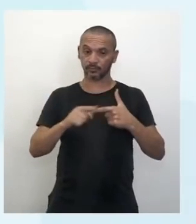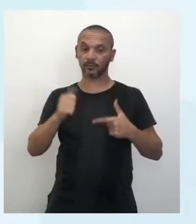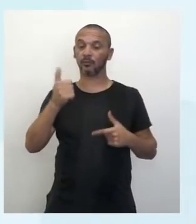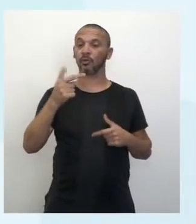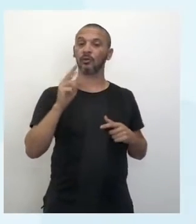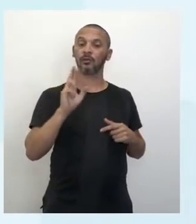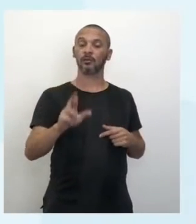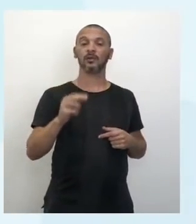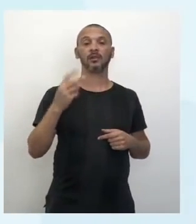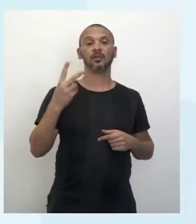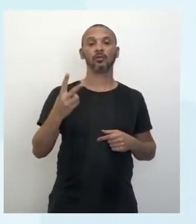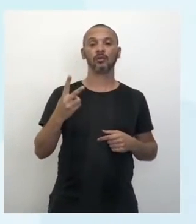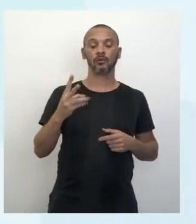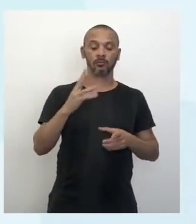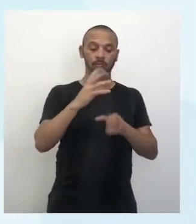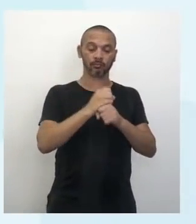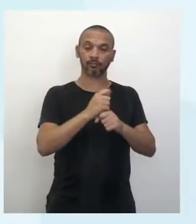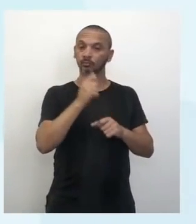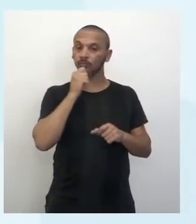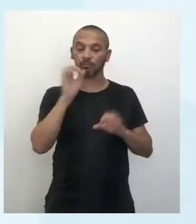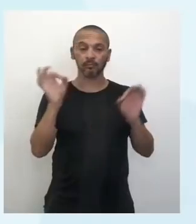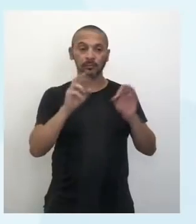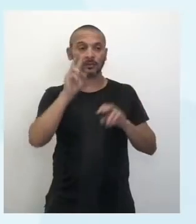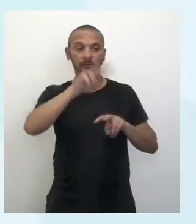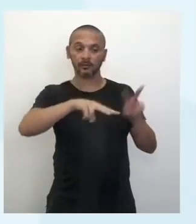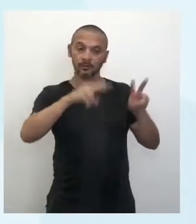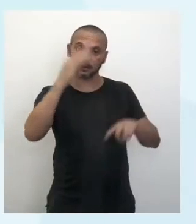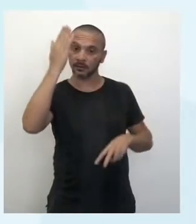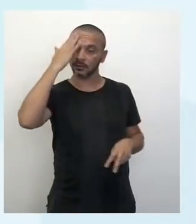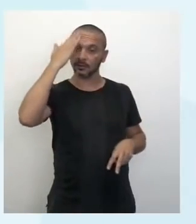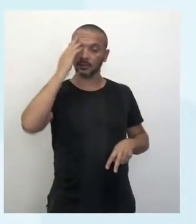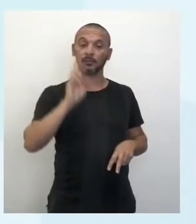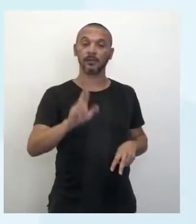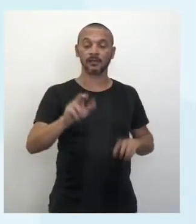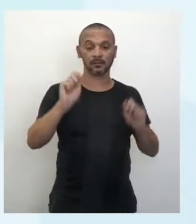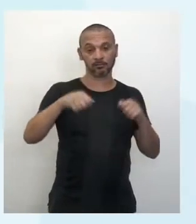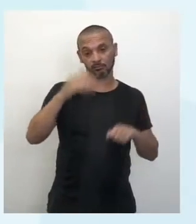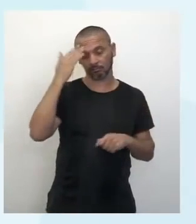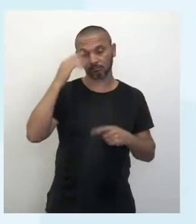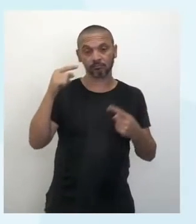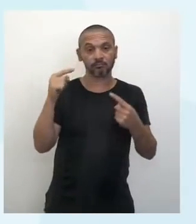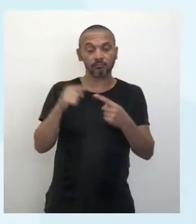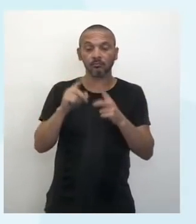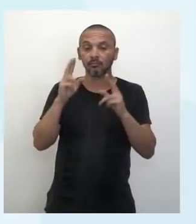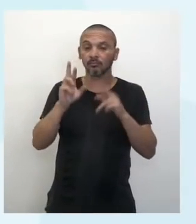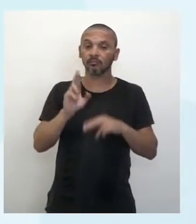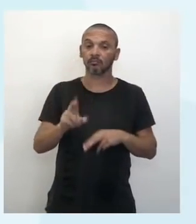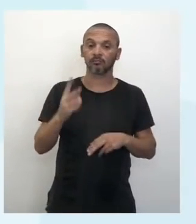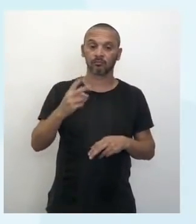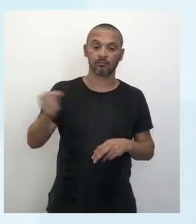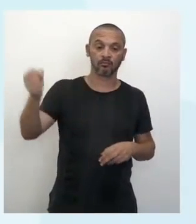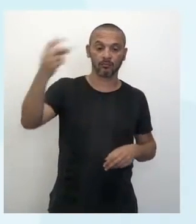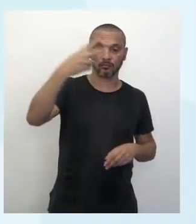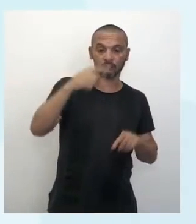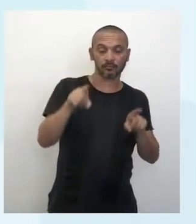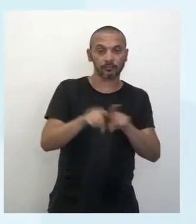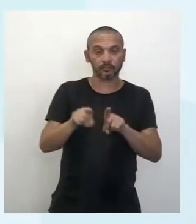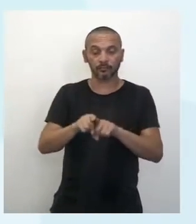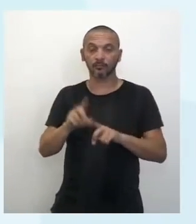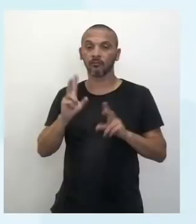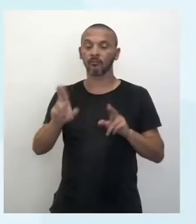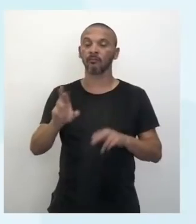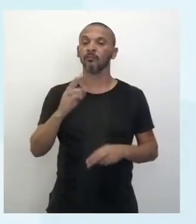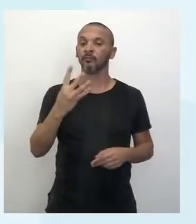2. Sem fazer cálculo, a gente já tem que saber quanto vai dar a razão entre as áreas. Tem que dar isso elevado ao quadrado. Tem que dar